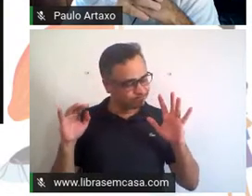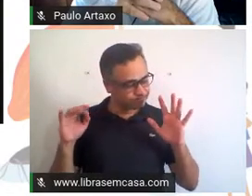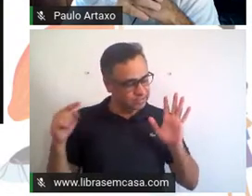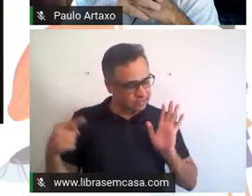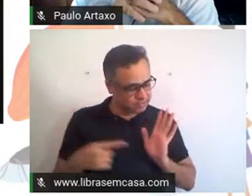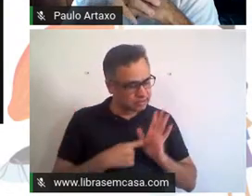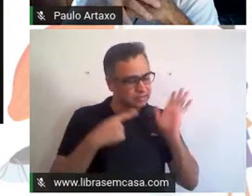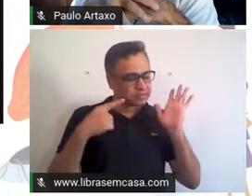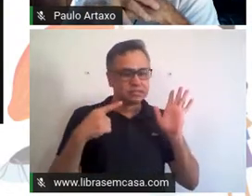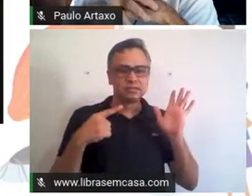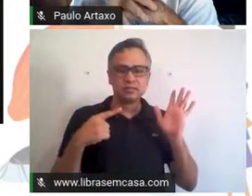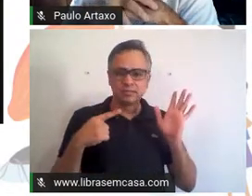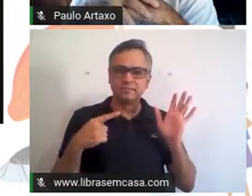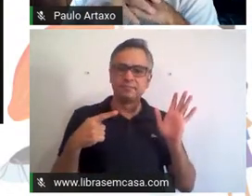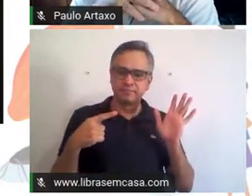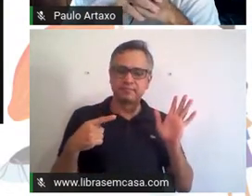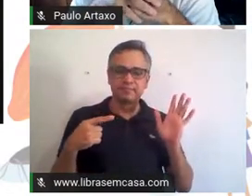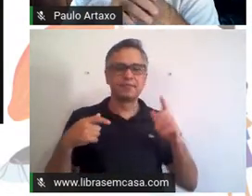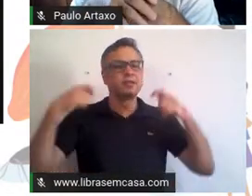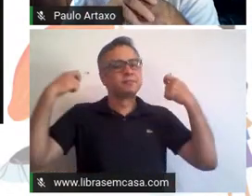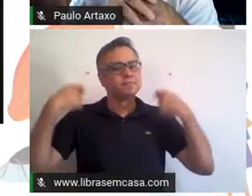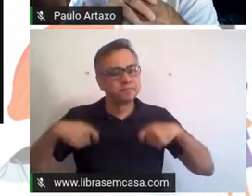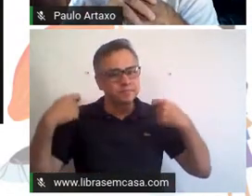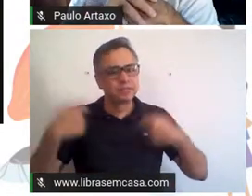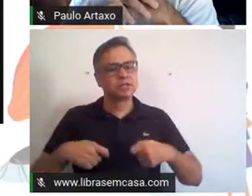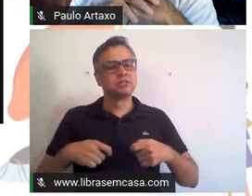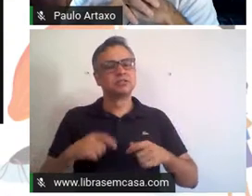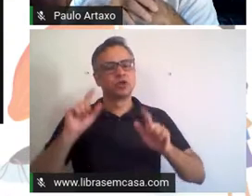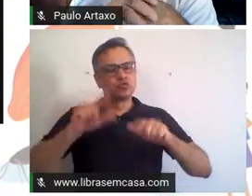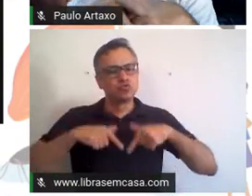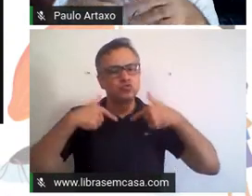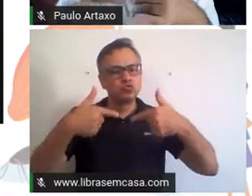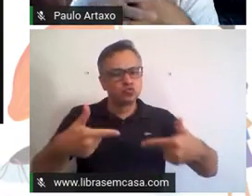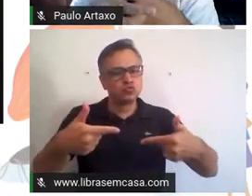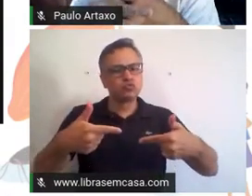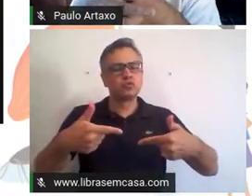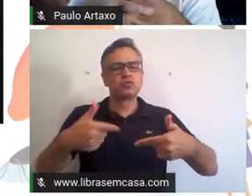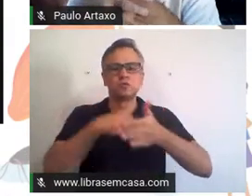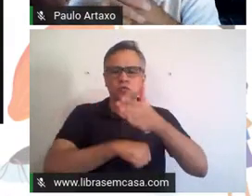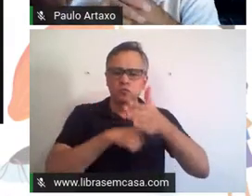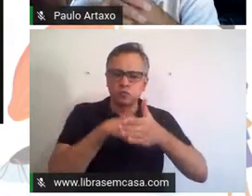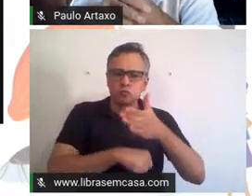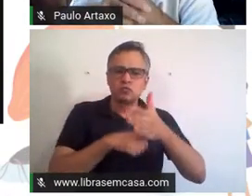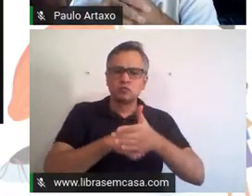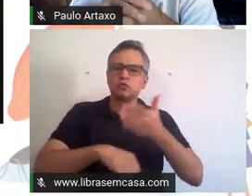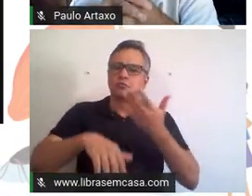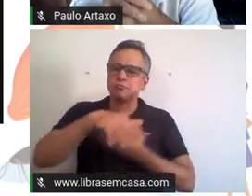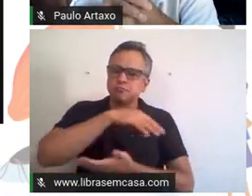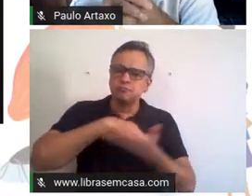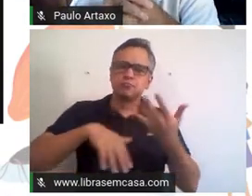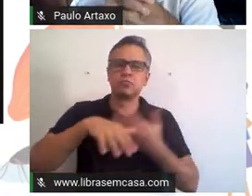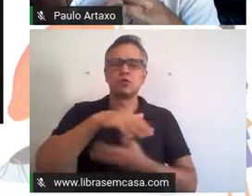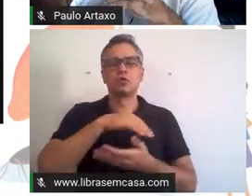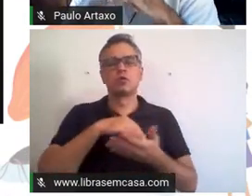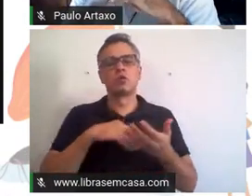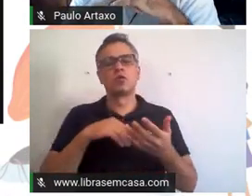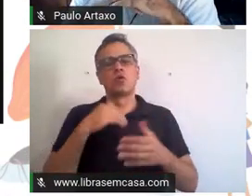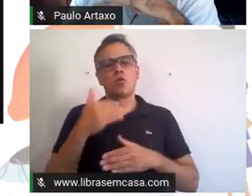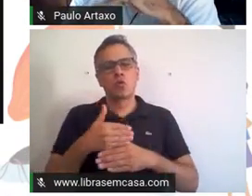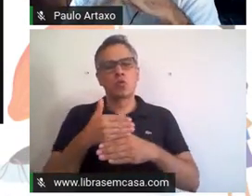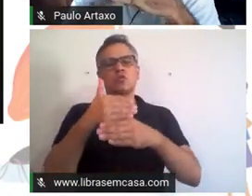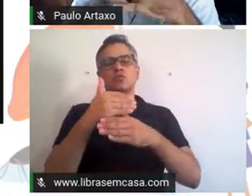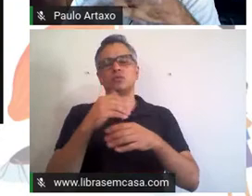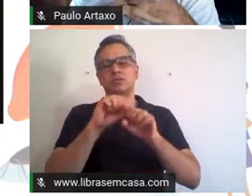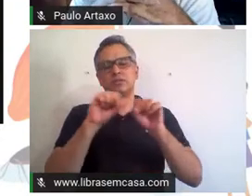que, enfim, temos que agir e que temos que fazer uma revolução para justamente construir o sistema alimentar que a gente quer e o